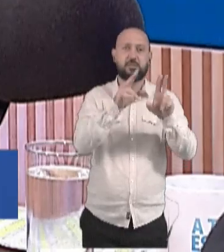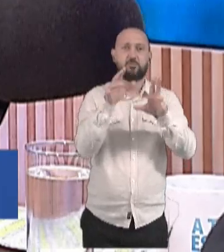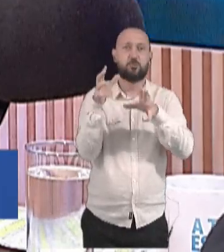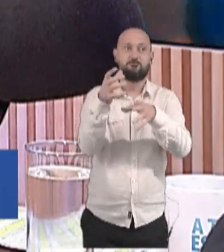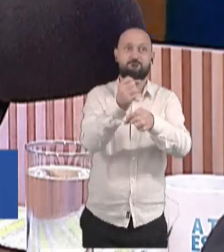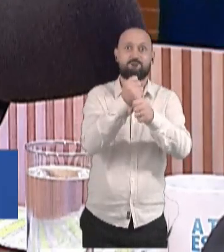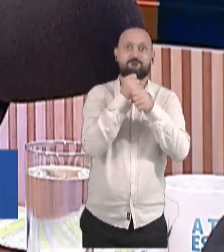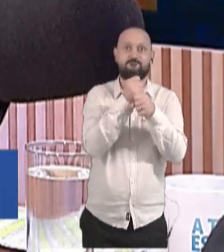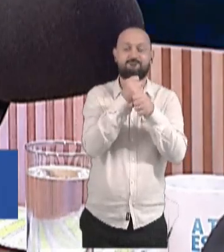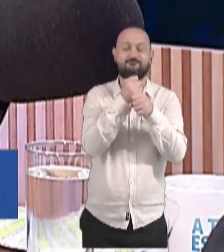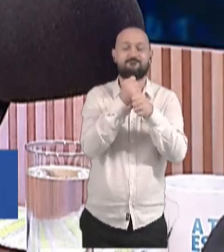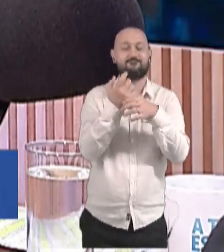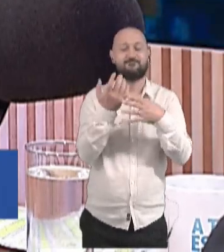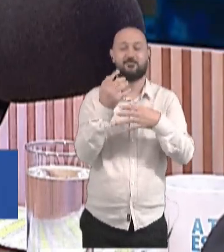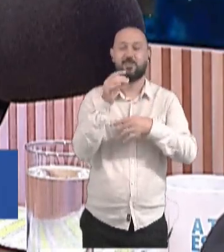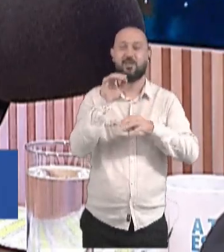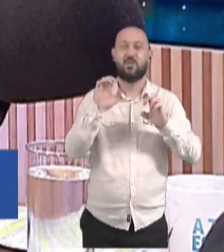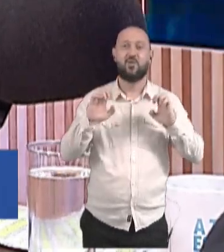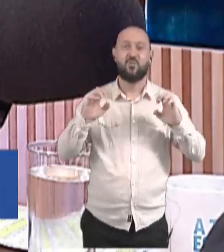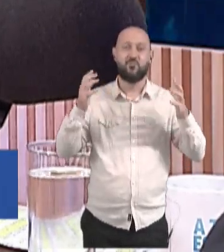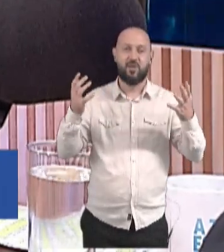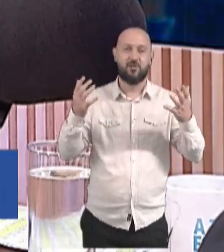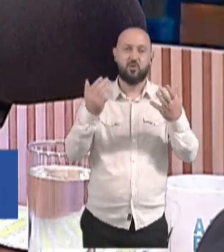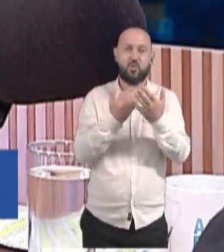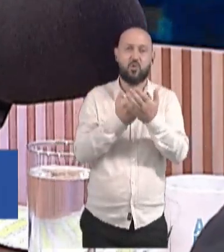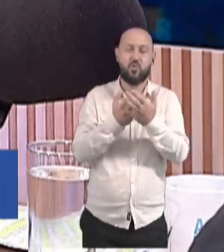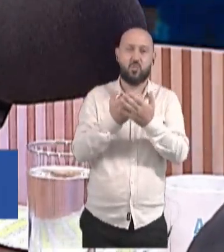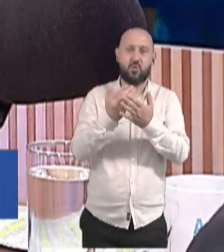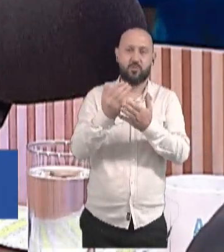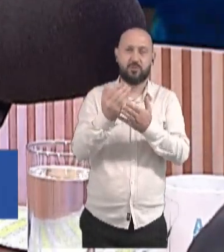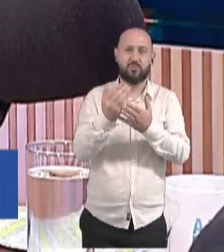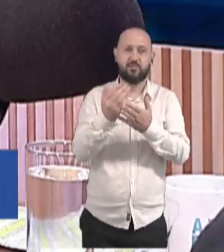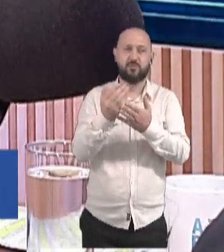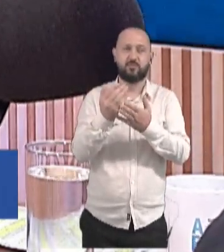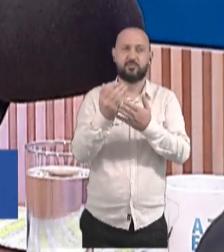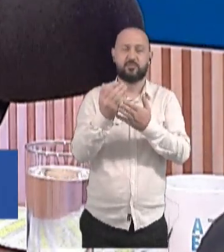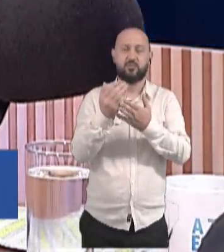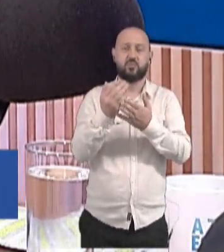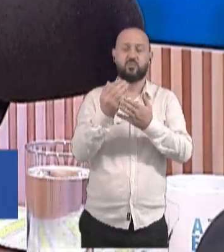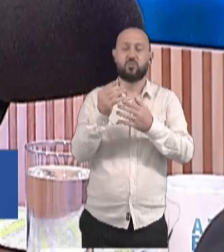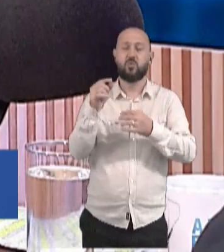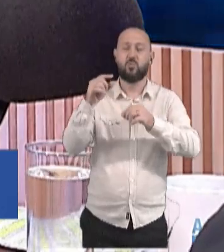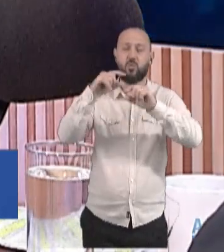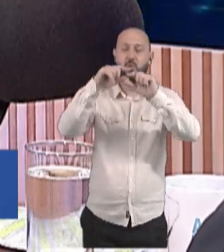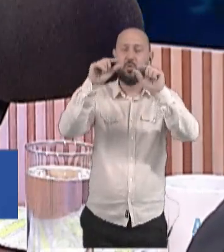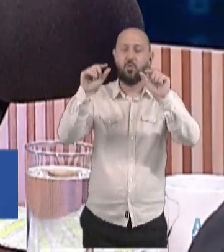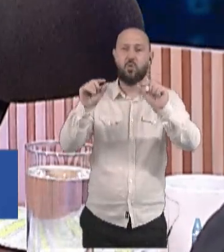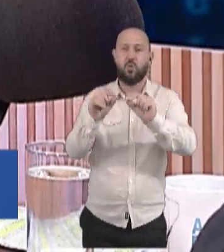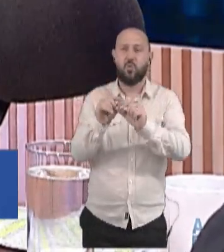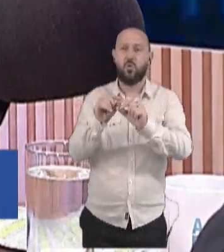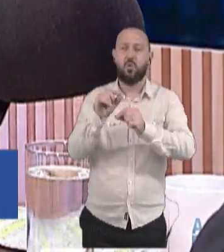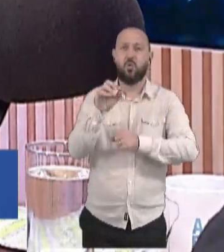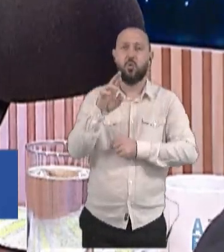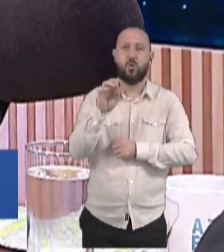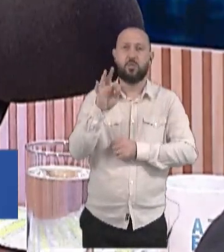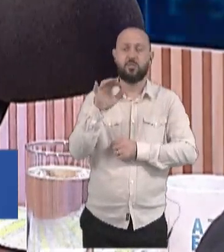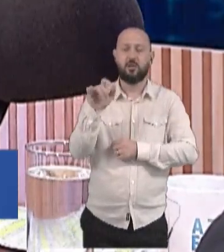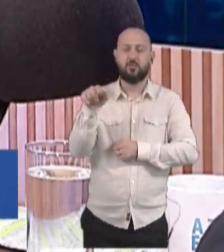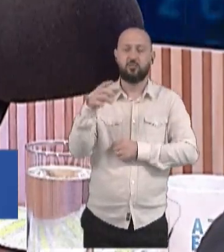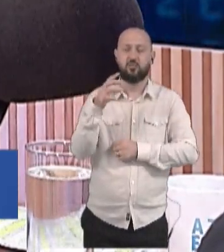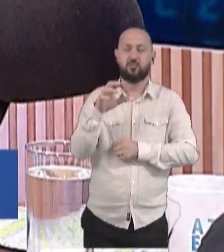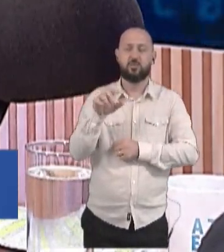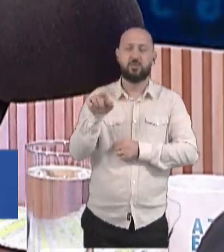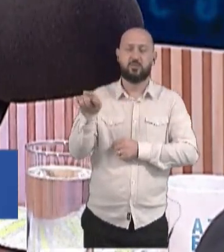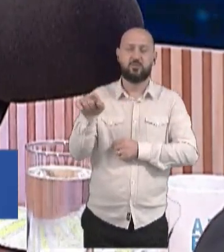causa, porque é um evento, no caso, que ela falou, começou com o Rotary, né? E que você